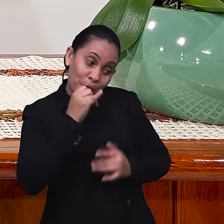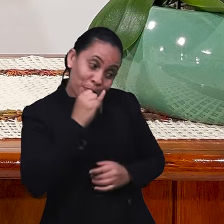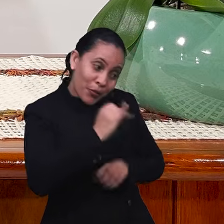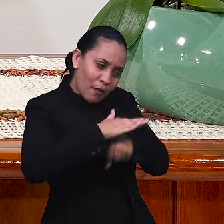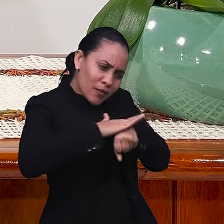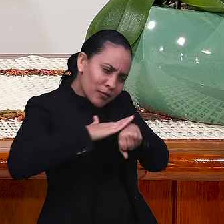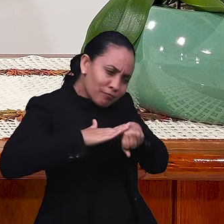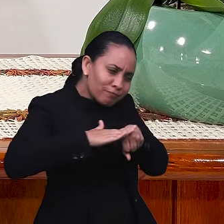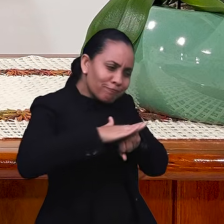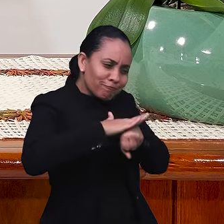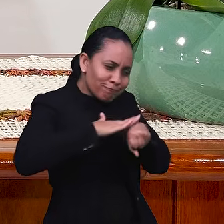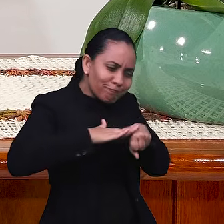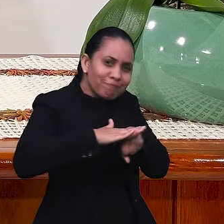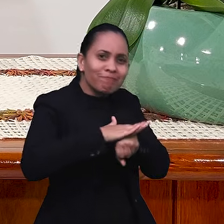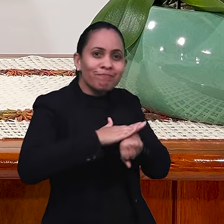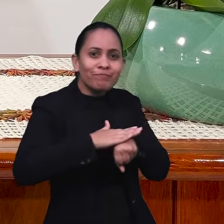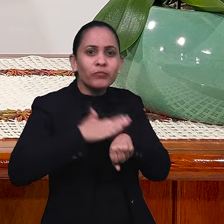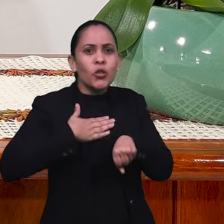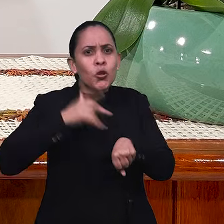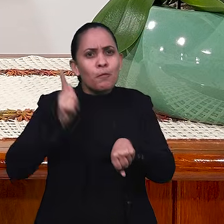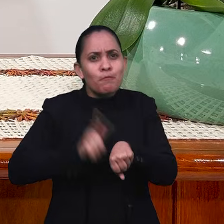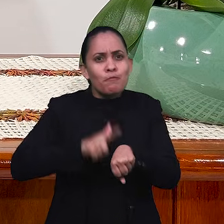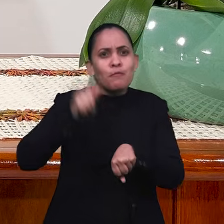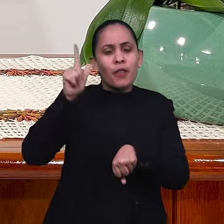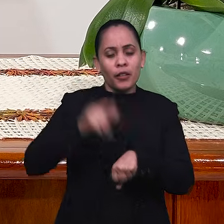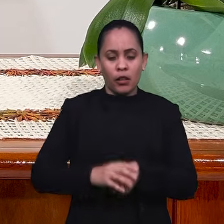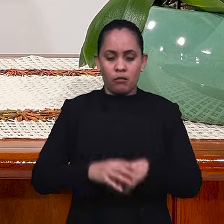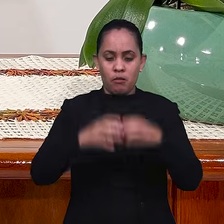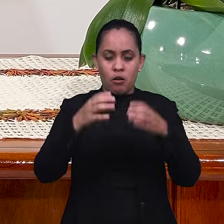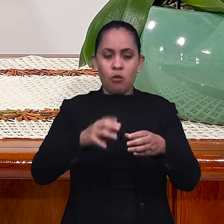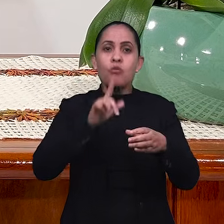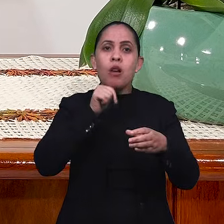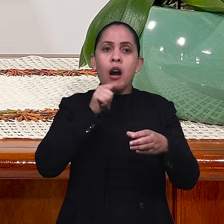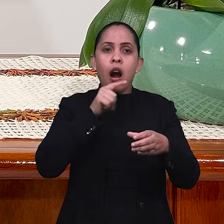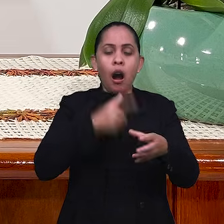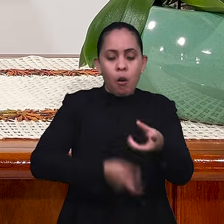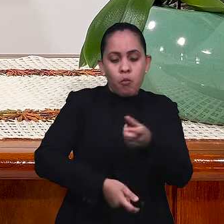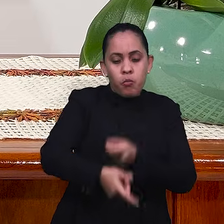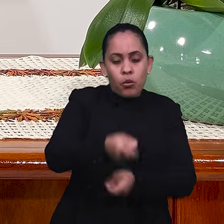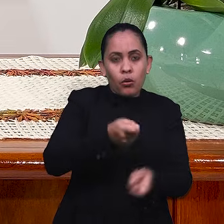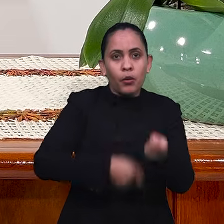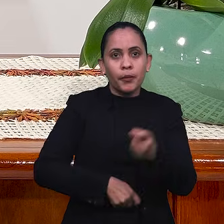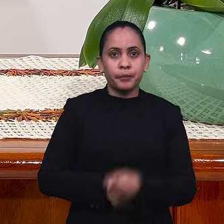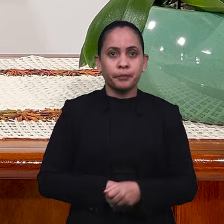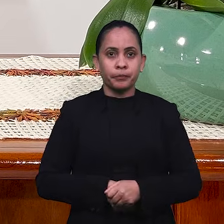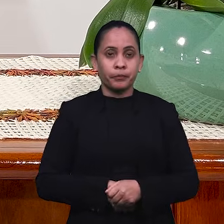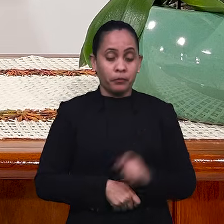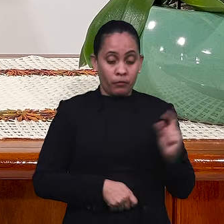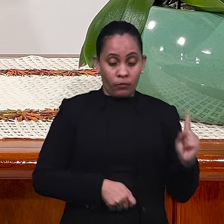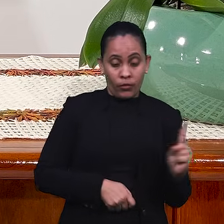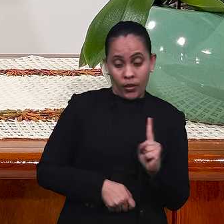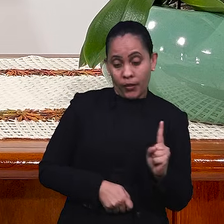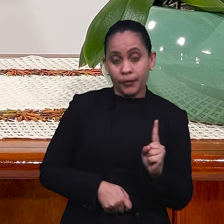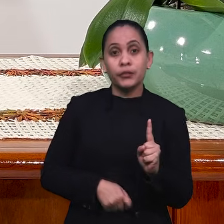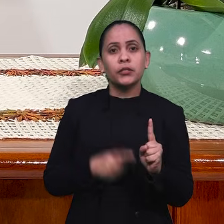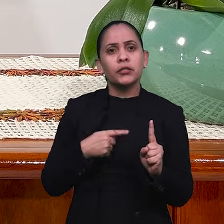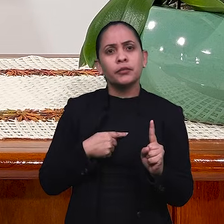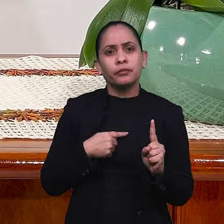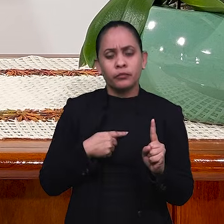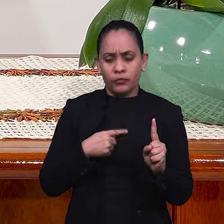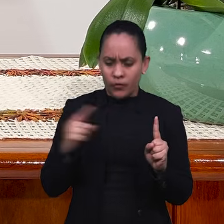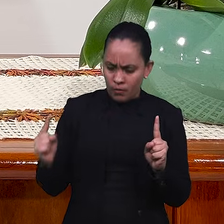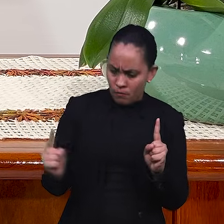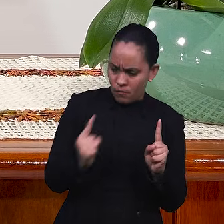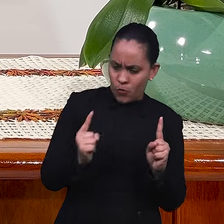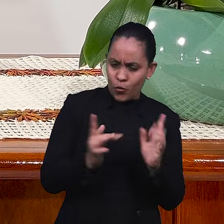ali naquele dia no encontro, no poço, ela encontrou ali, enquanto buscava água, encontrou com o Senhor Jesus,